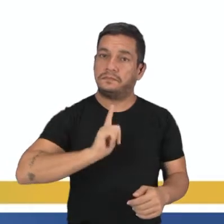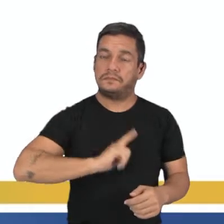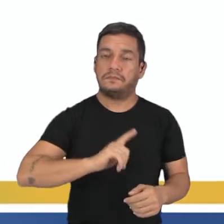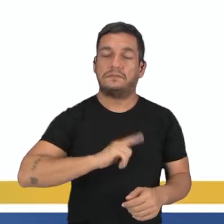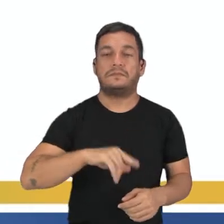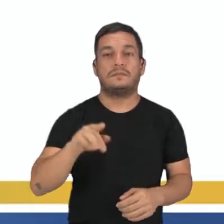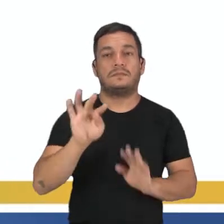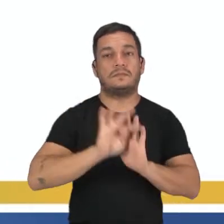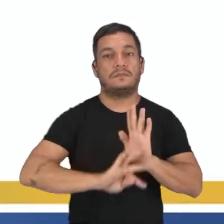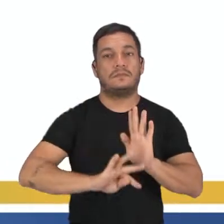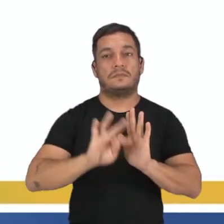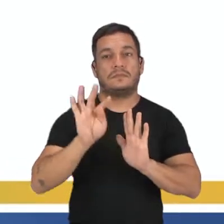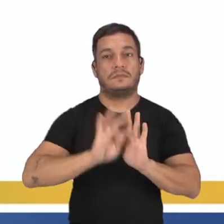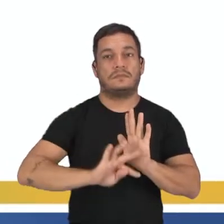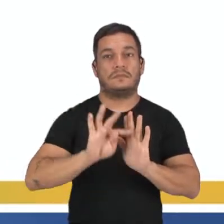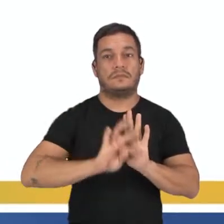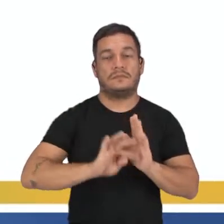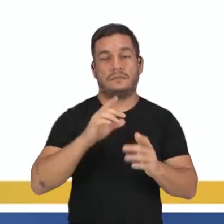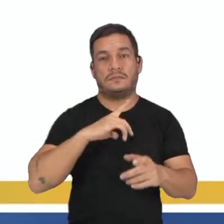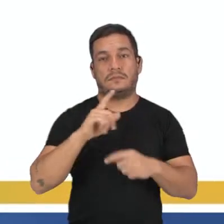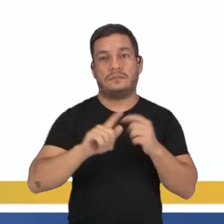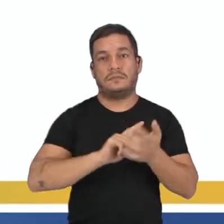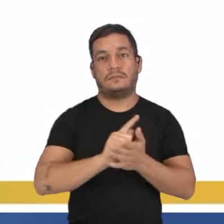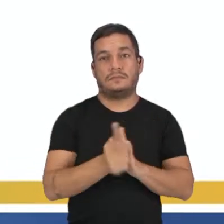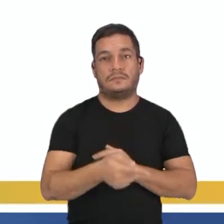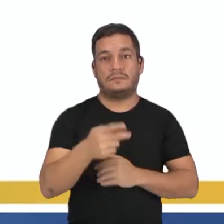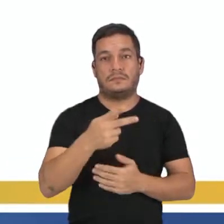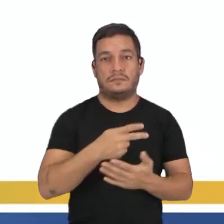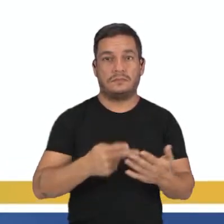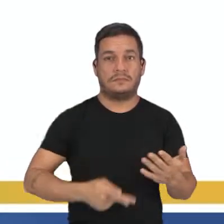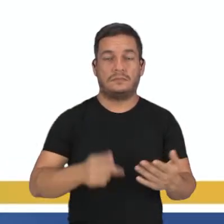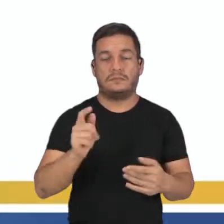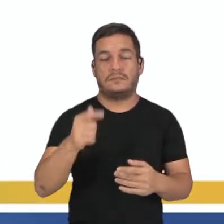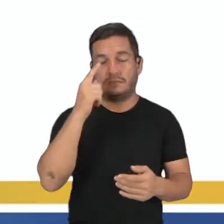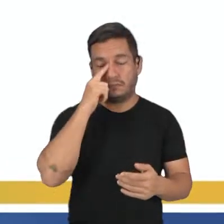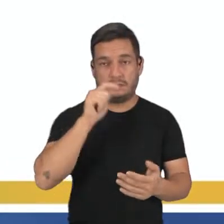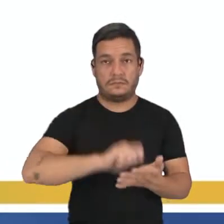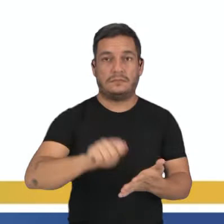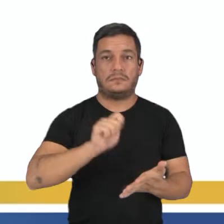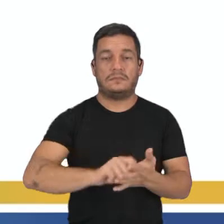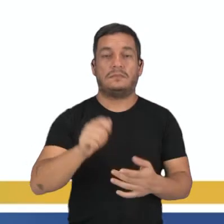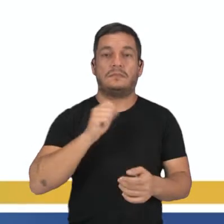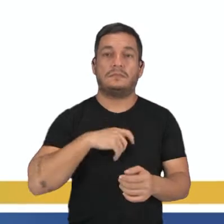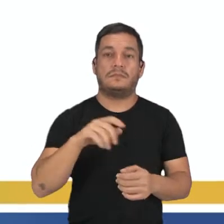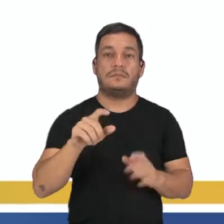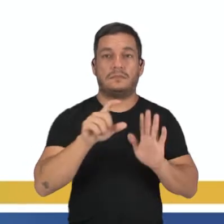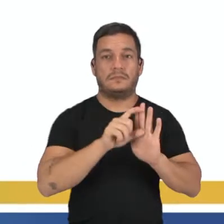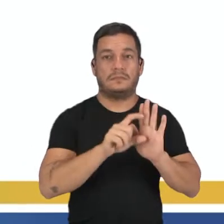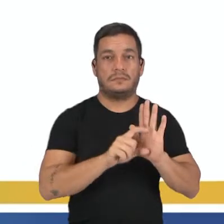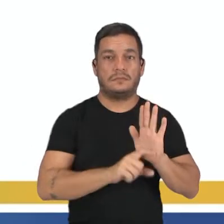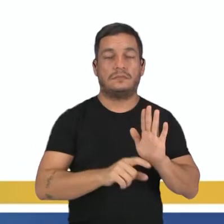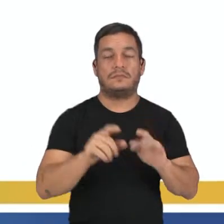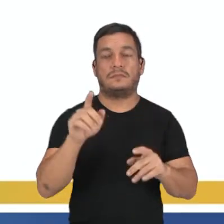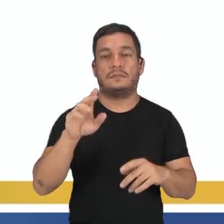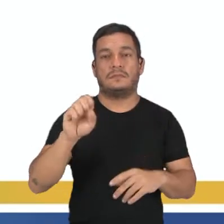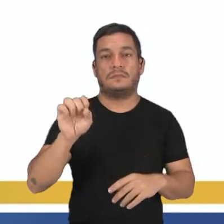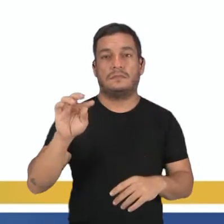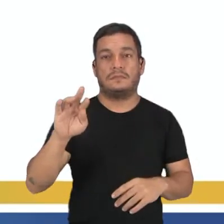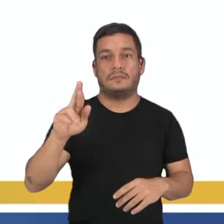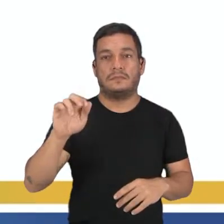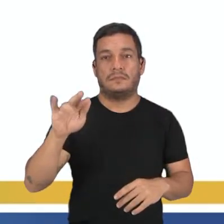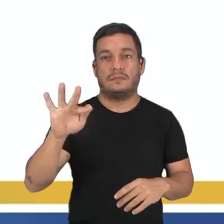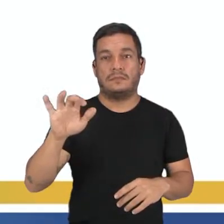que o texto né que tem o gênero textual poema ele é escrito em versos distribuídos em estrofes